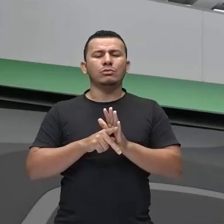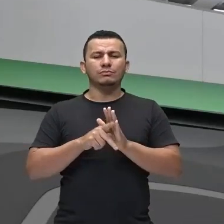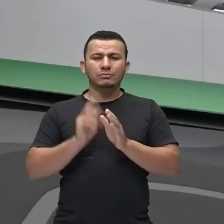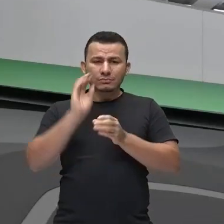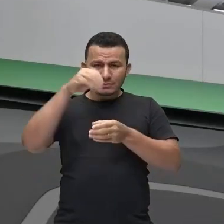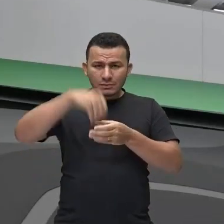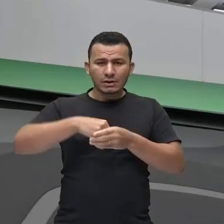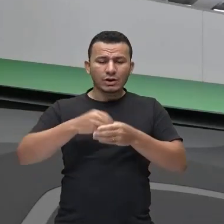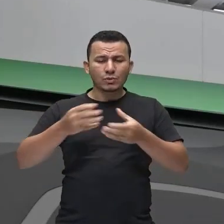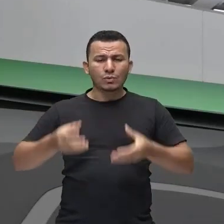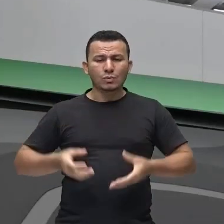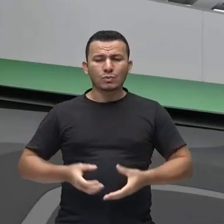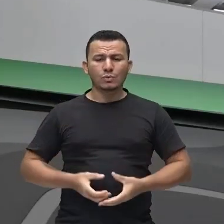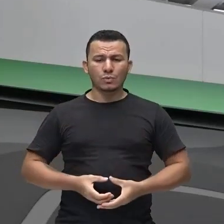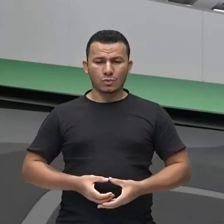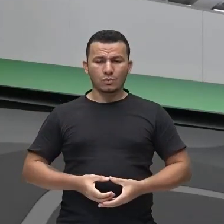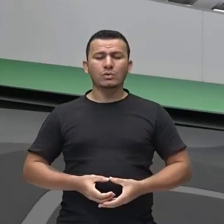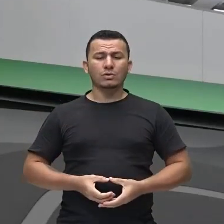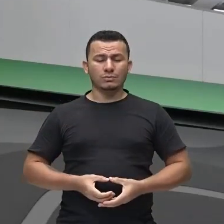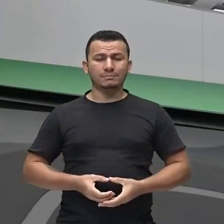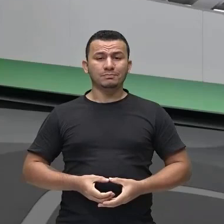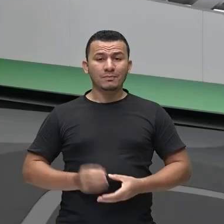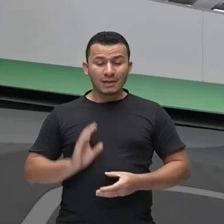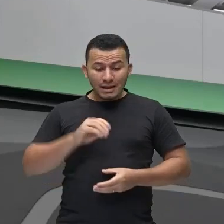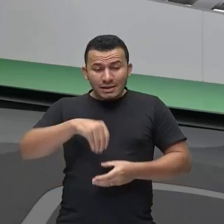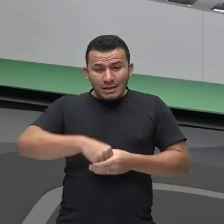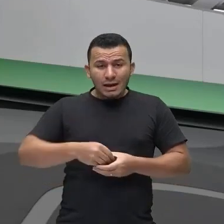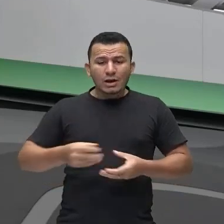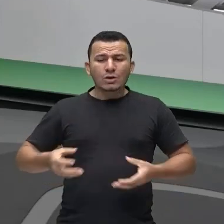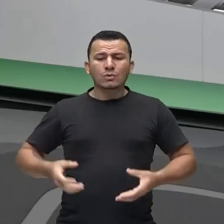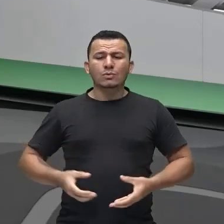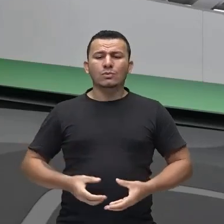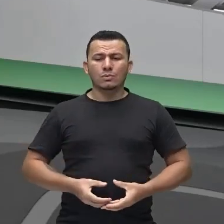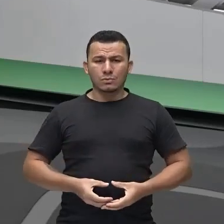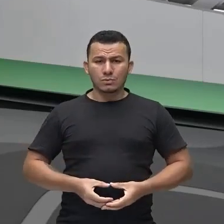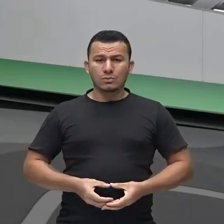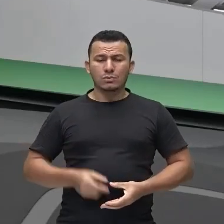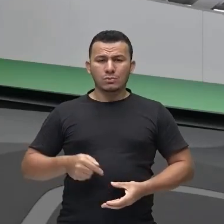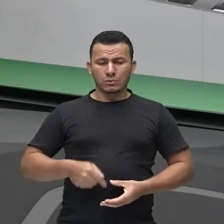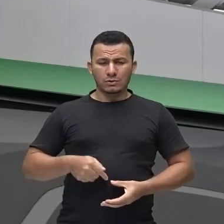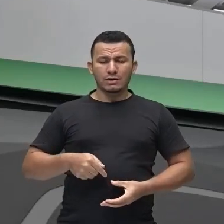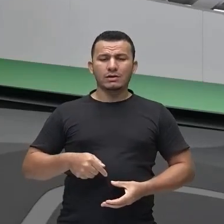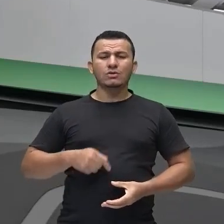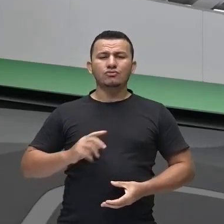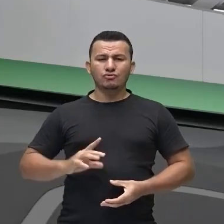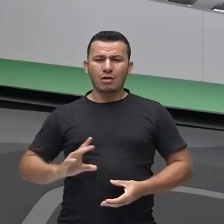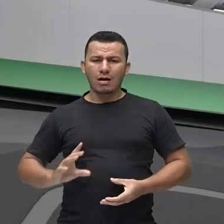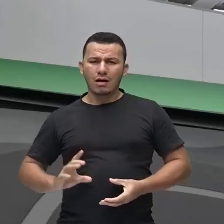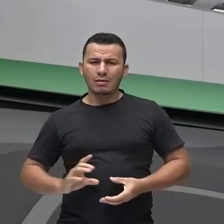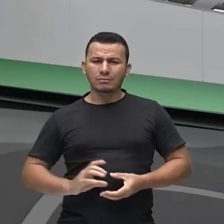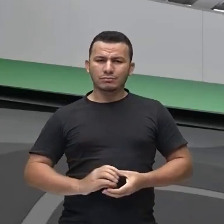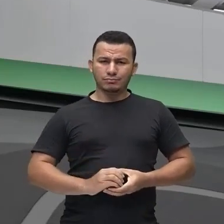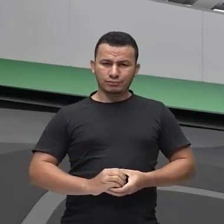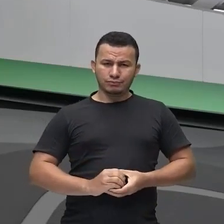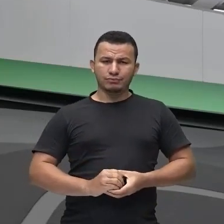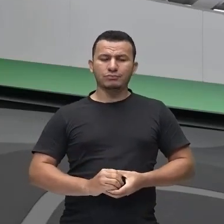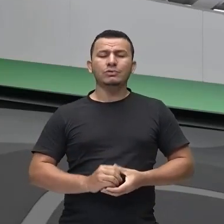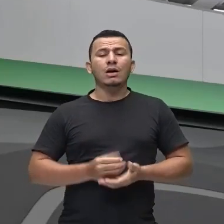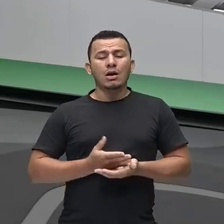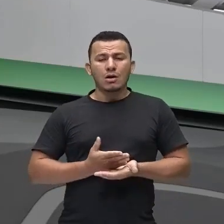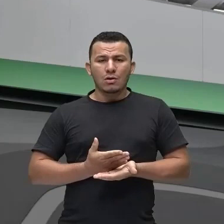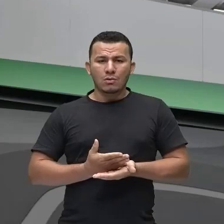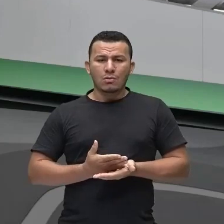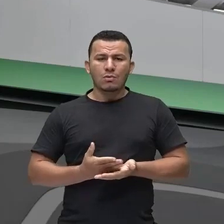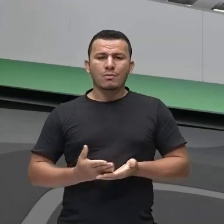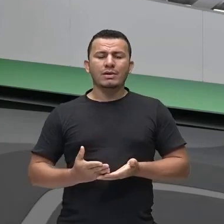dentro do útero, e aí ele vai e fixa no útero e acontece o processo